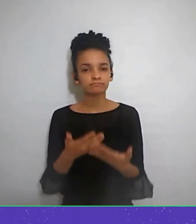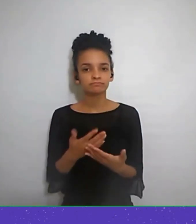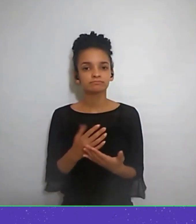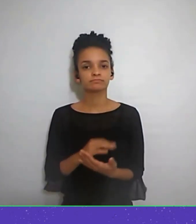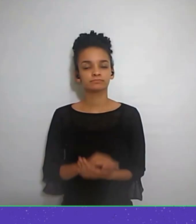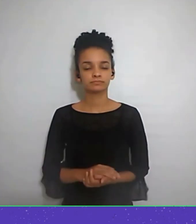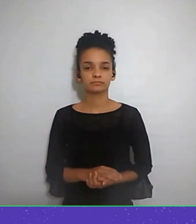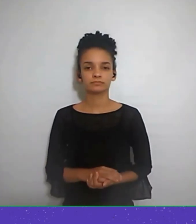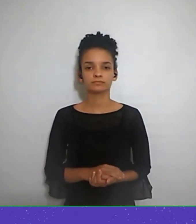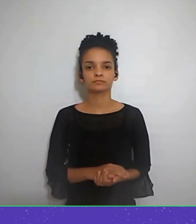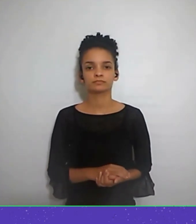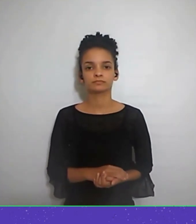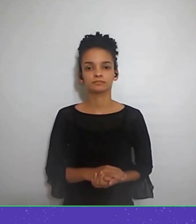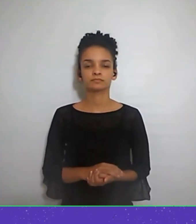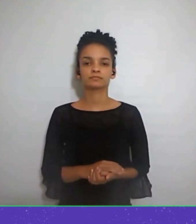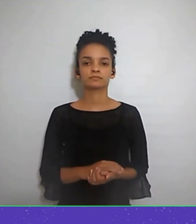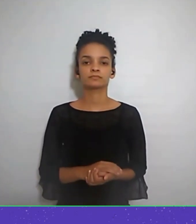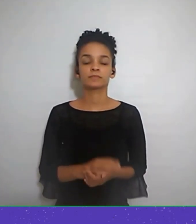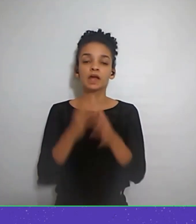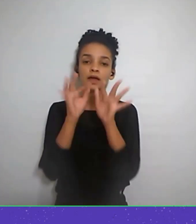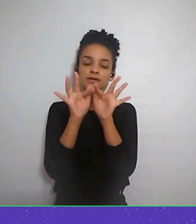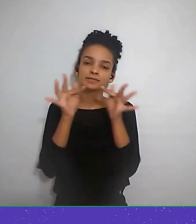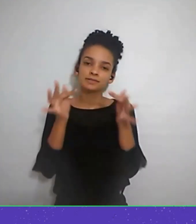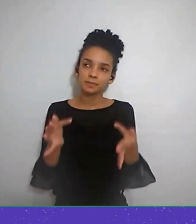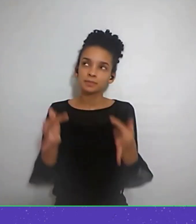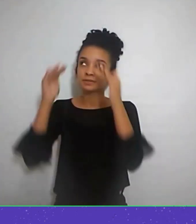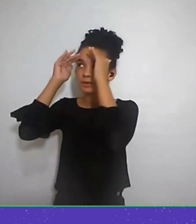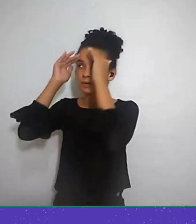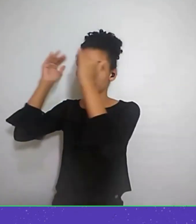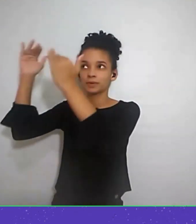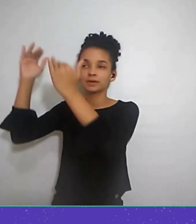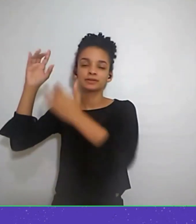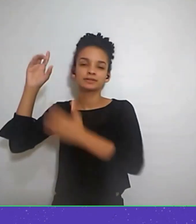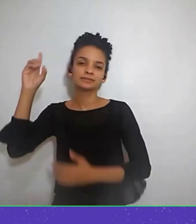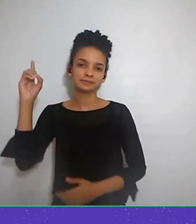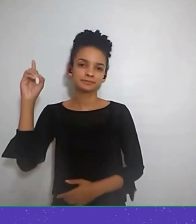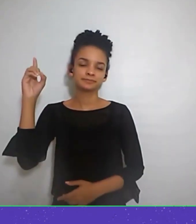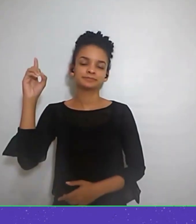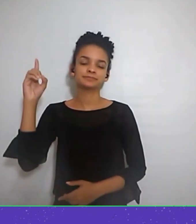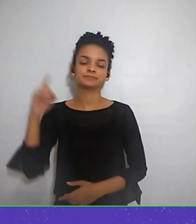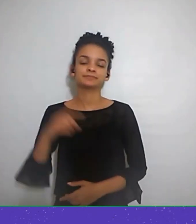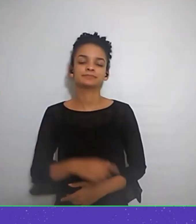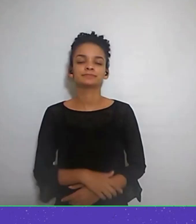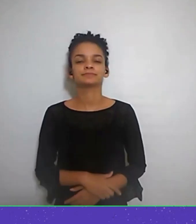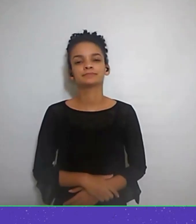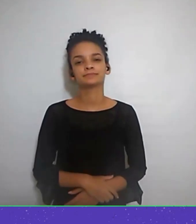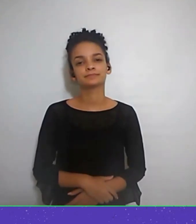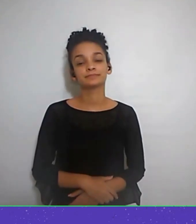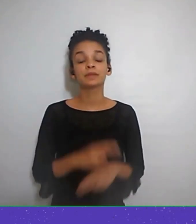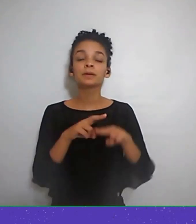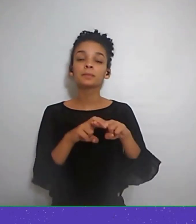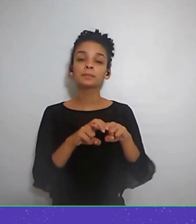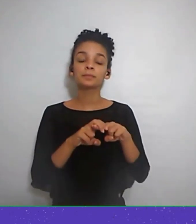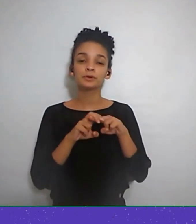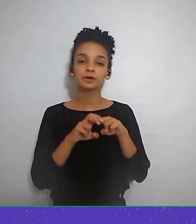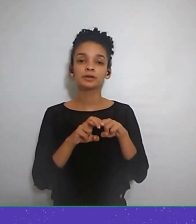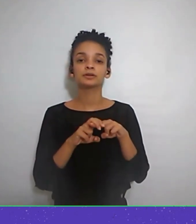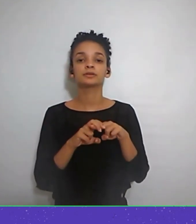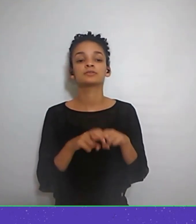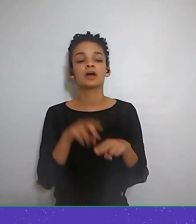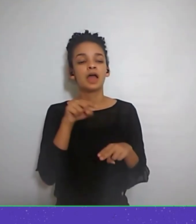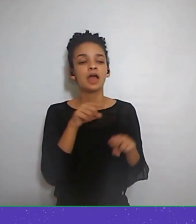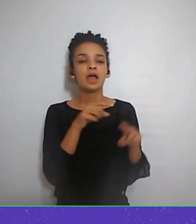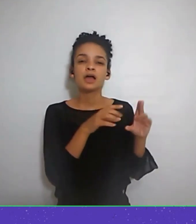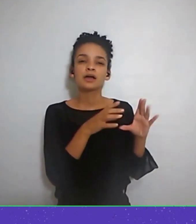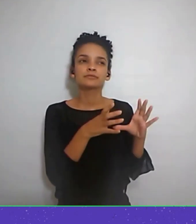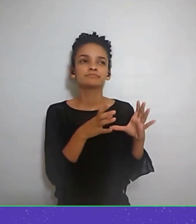nossa simplicidade e obediência para entrar no reino dos céus. Foi nesse contexto, irmãos, que